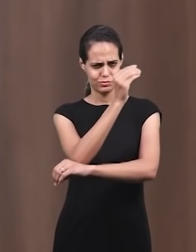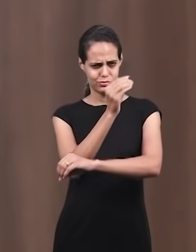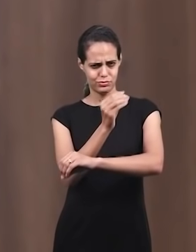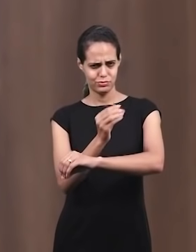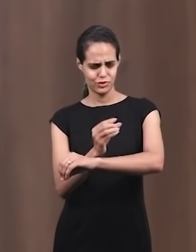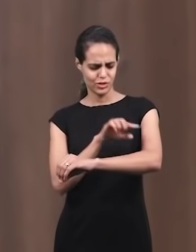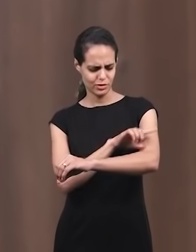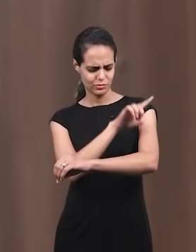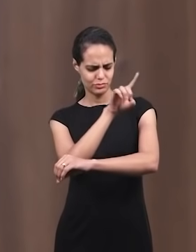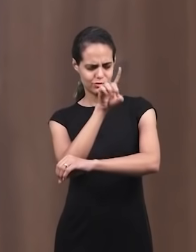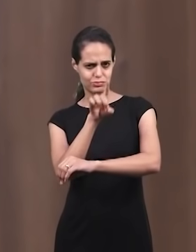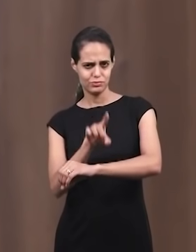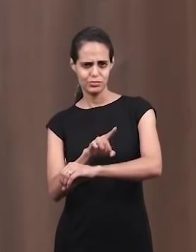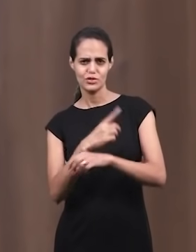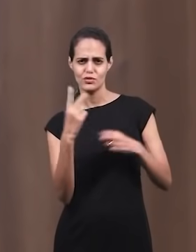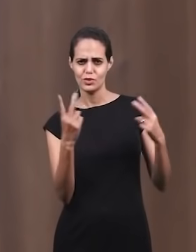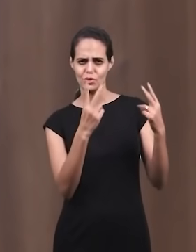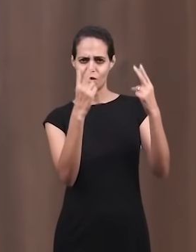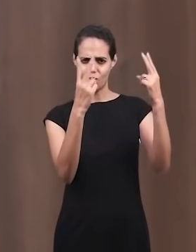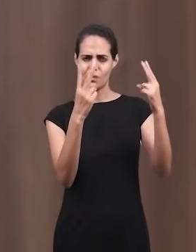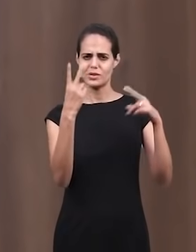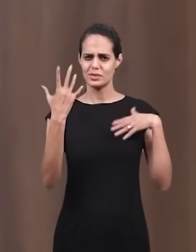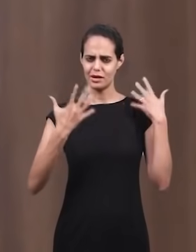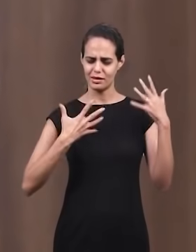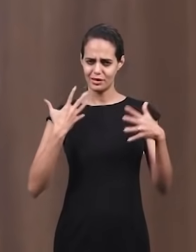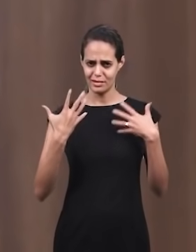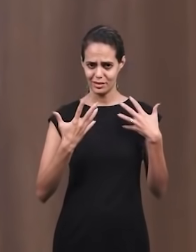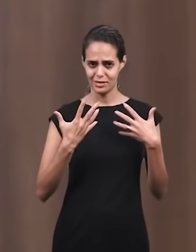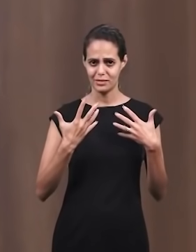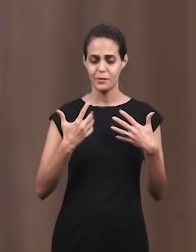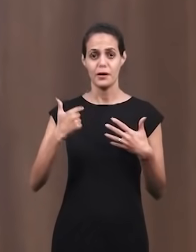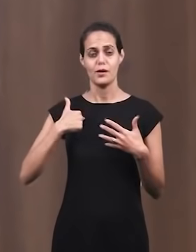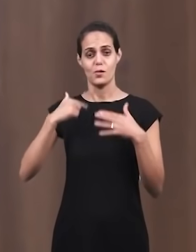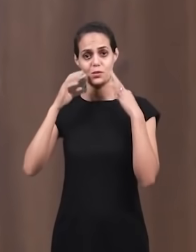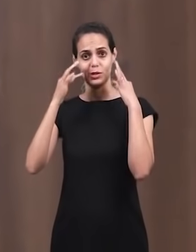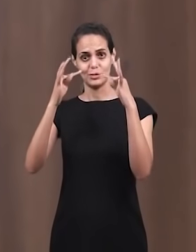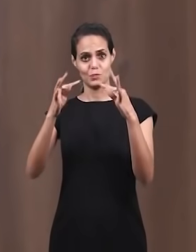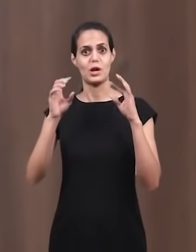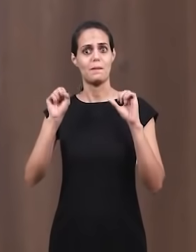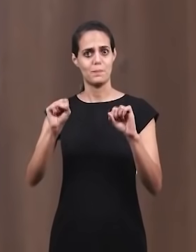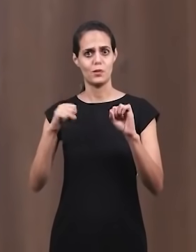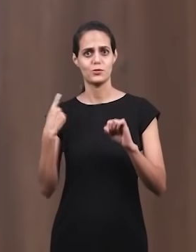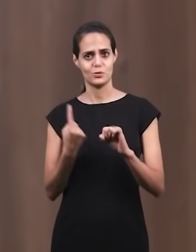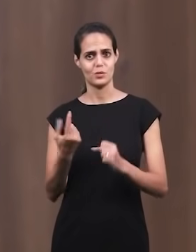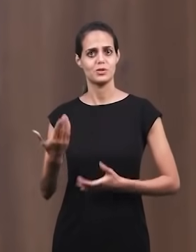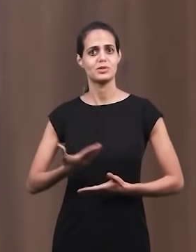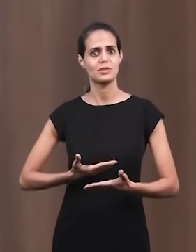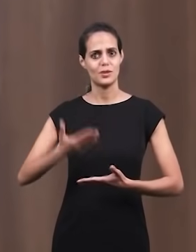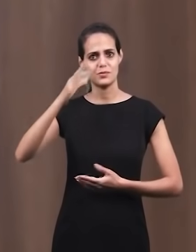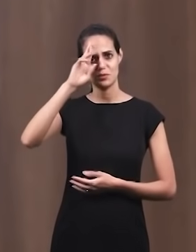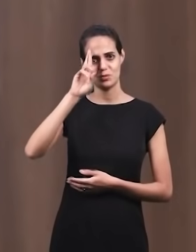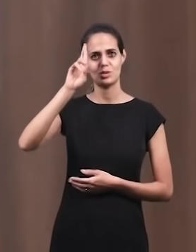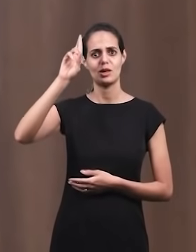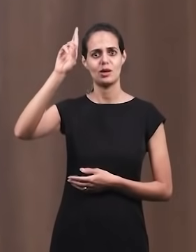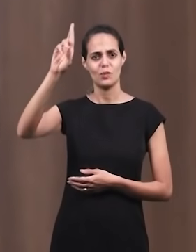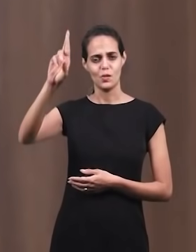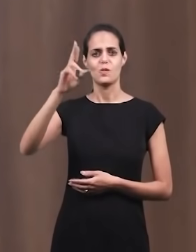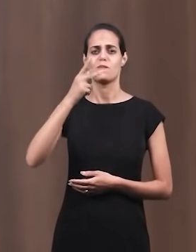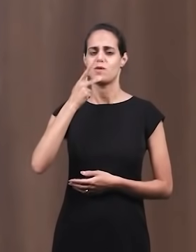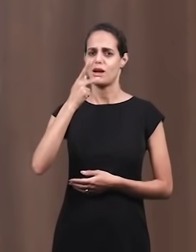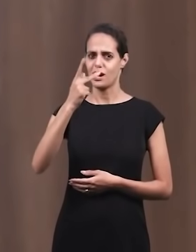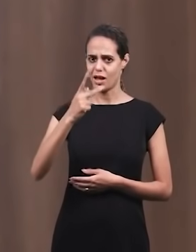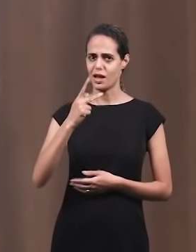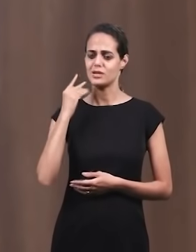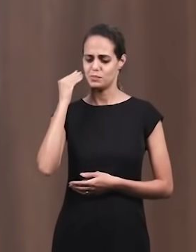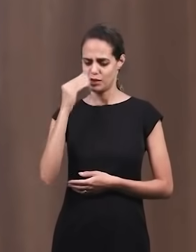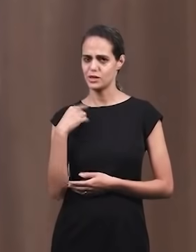dia de alegrias, e eu posso testemunhar que nós, servos do Senhor, vivemos esta experiência. Apesar das lutas